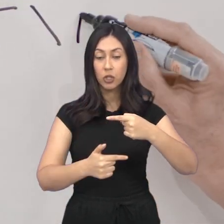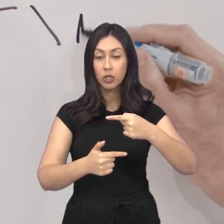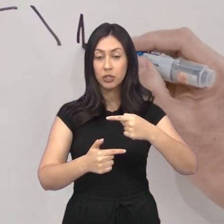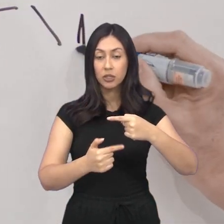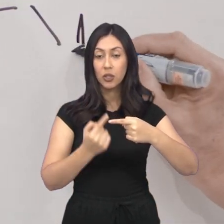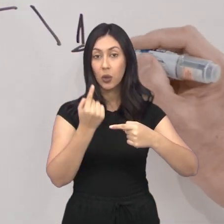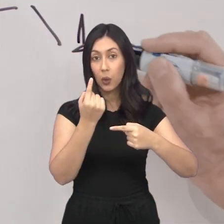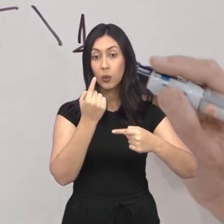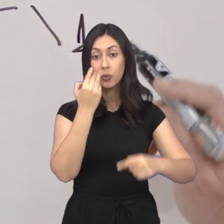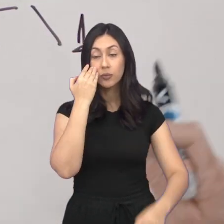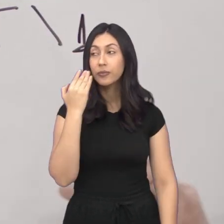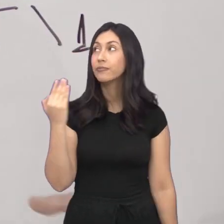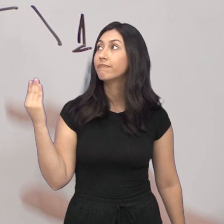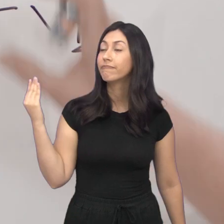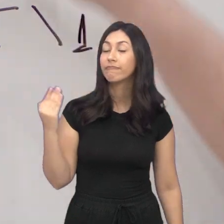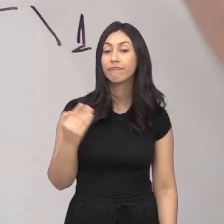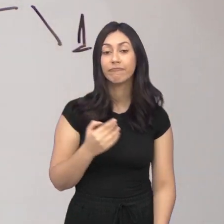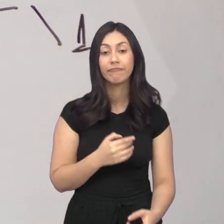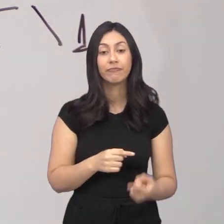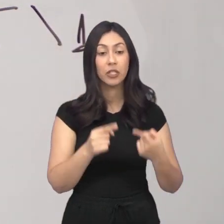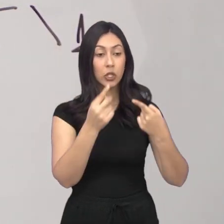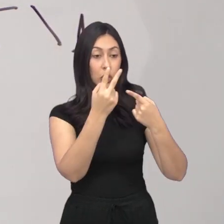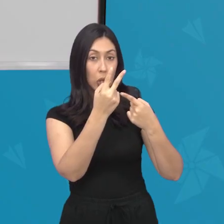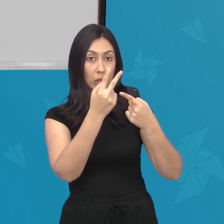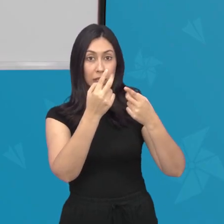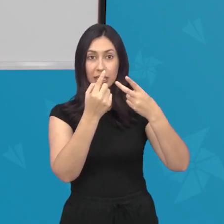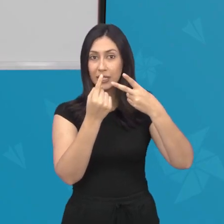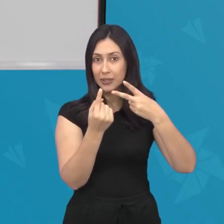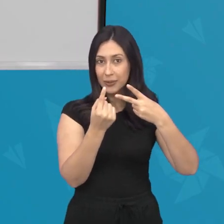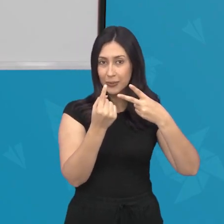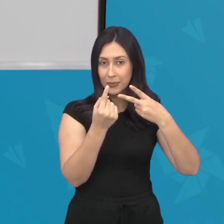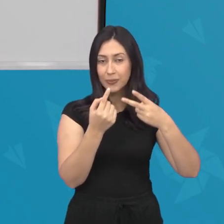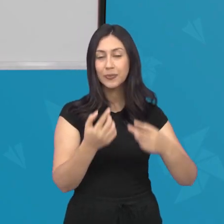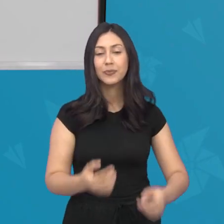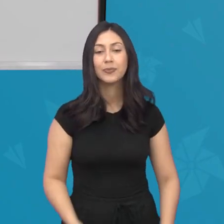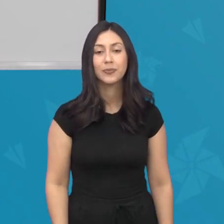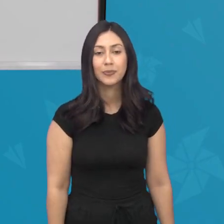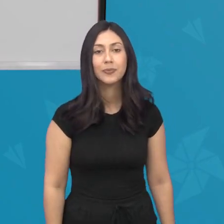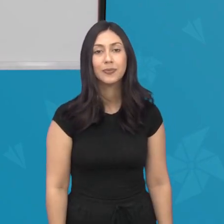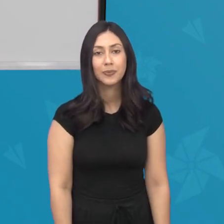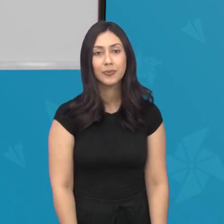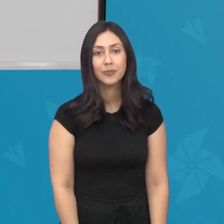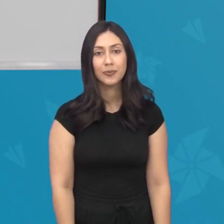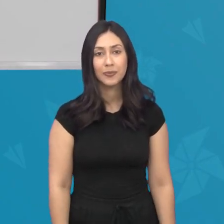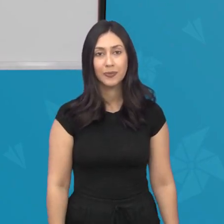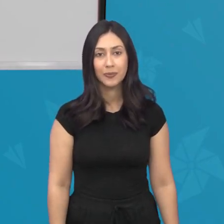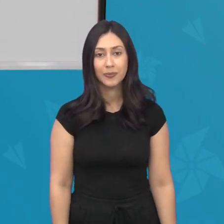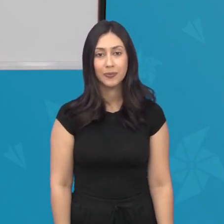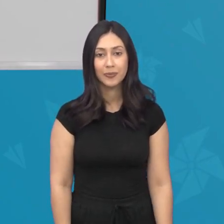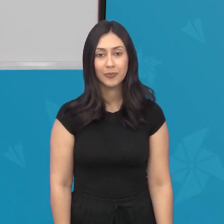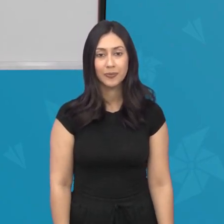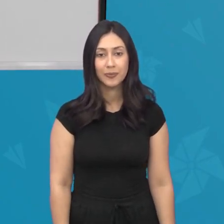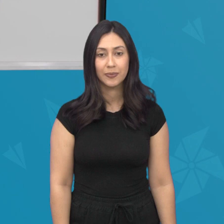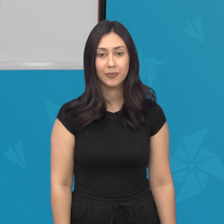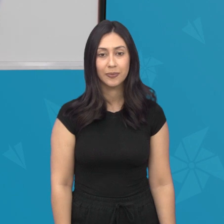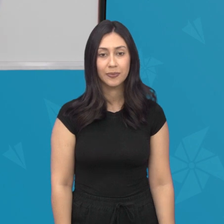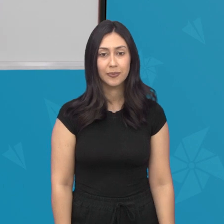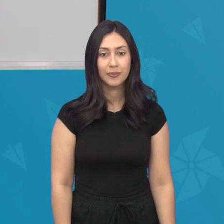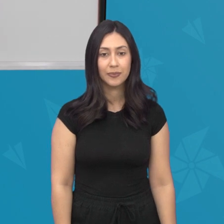vai dar 1. Então as raízes dessa função aqui são 1 e 2.